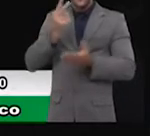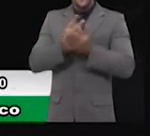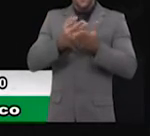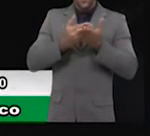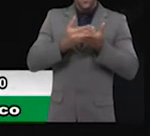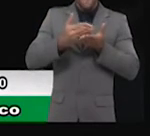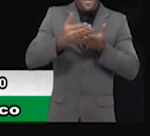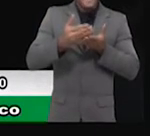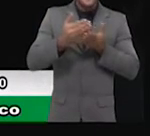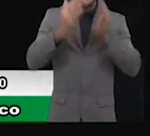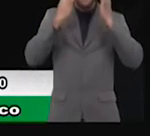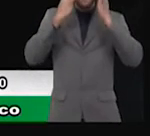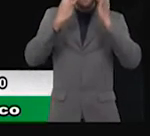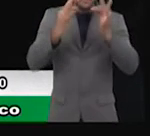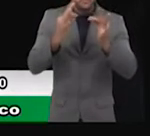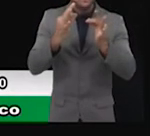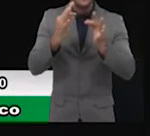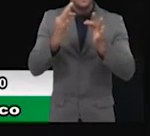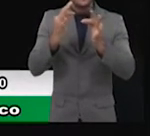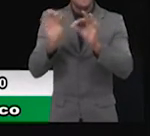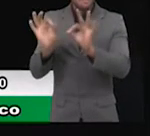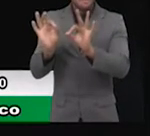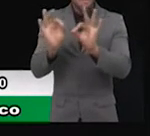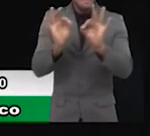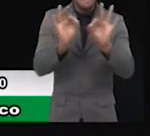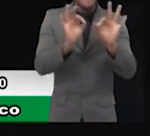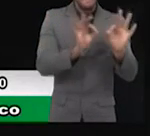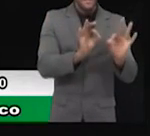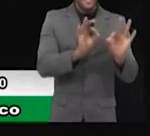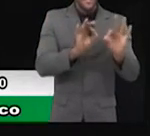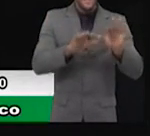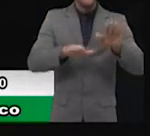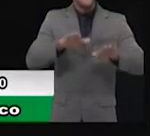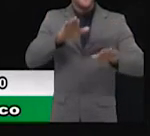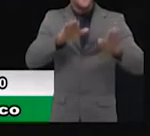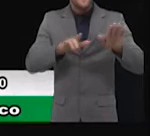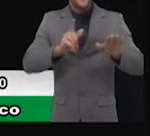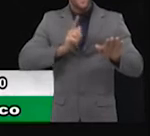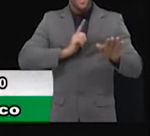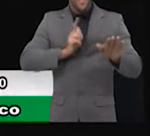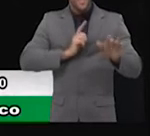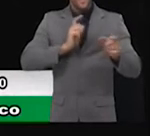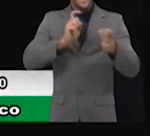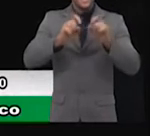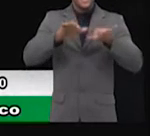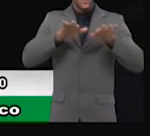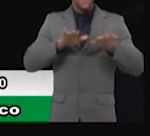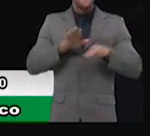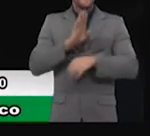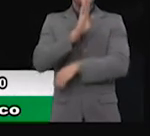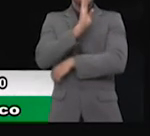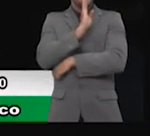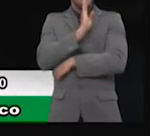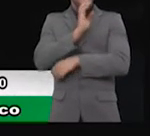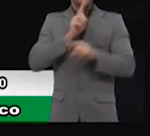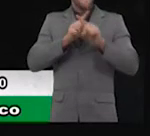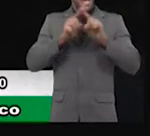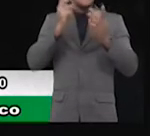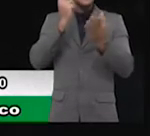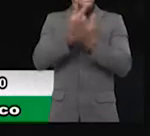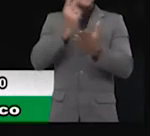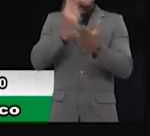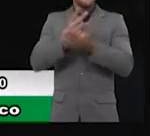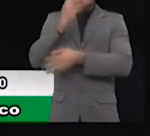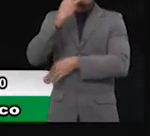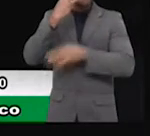senta ali e presta atenção até o final. Terá sessão que você não falará, mas você prestando atenção se passa a entender tudo.